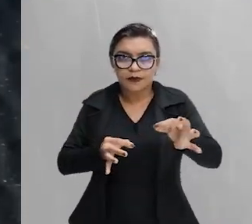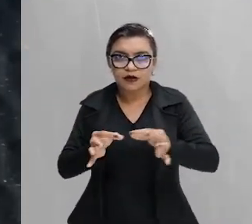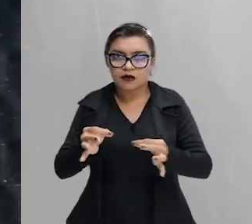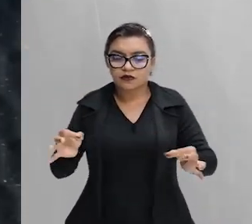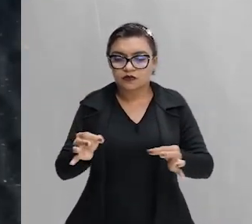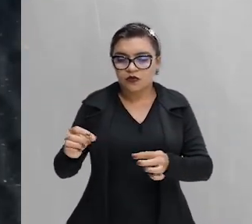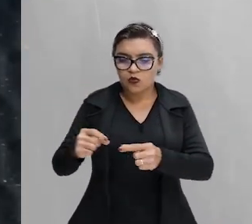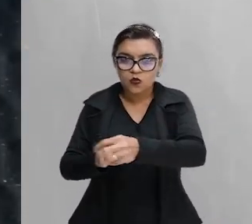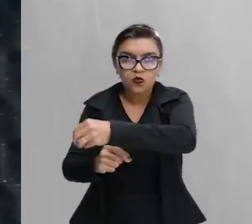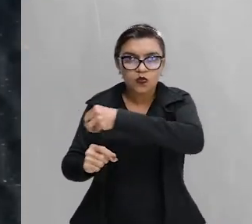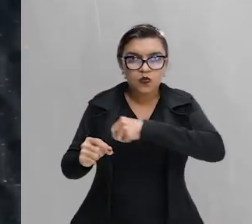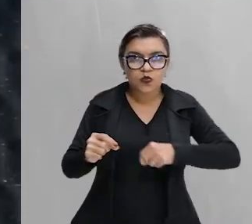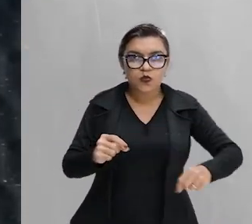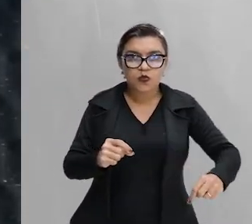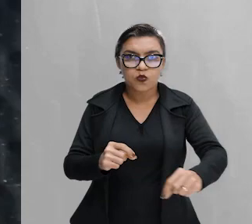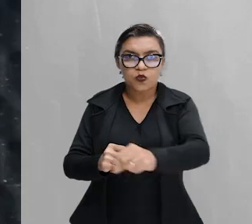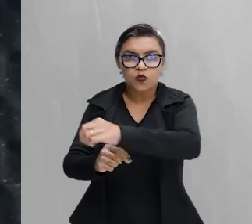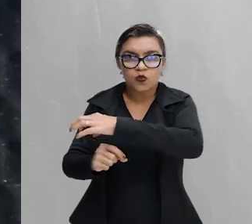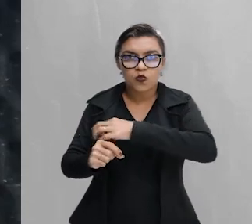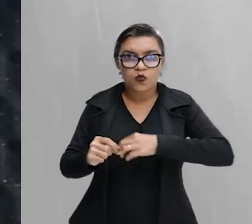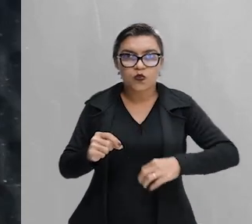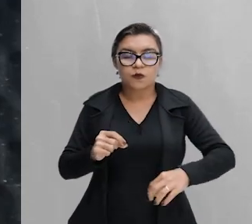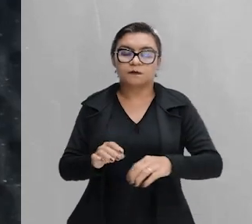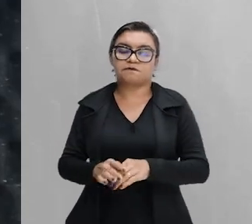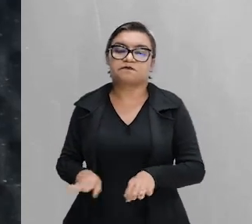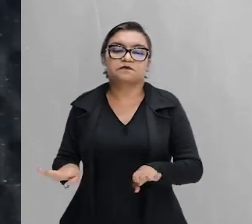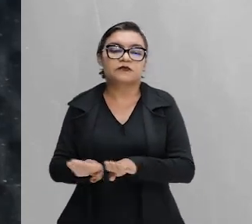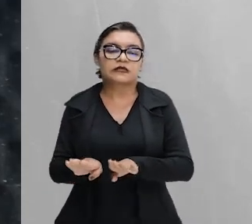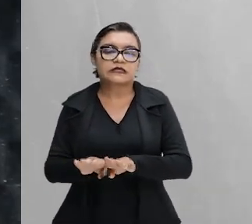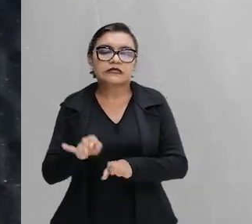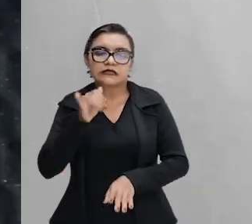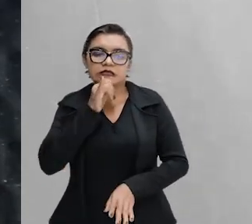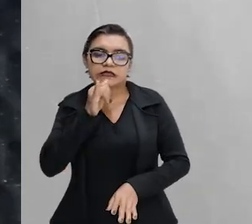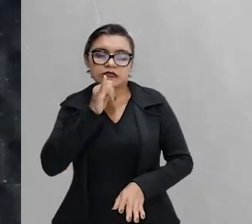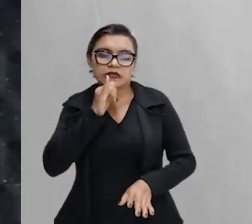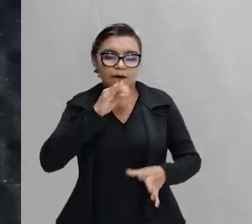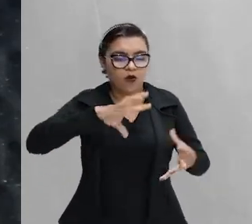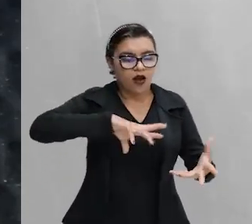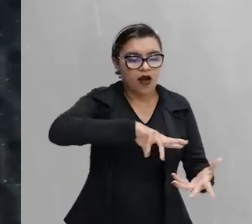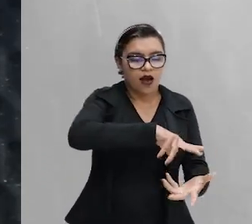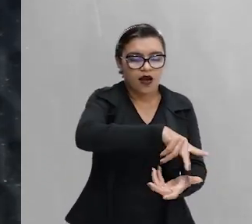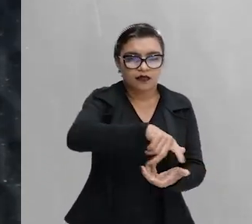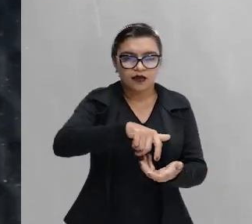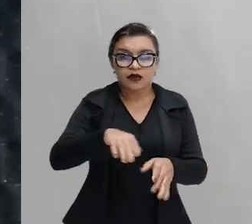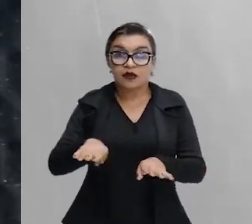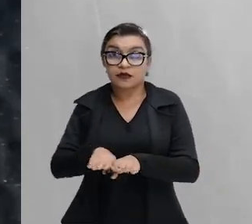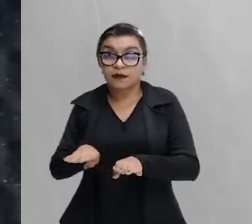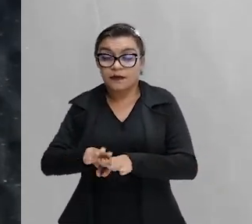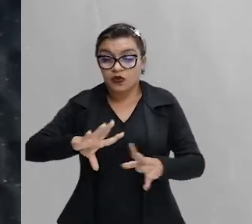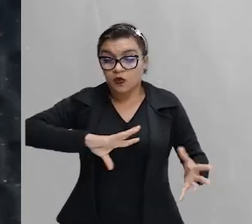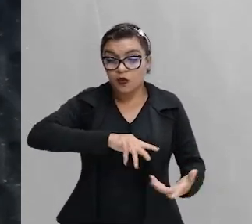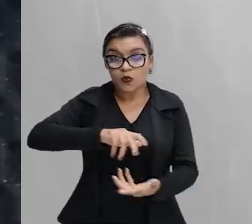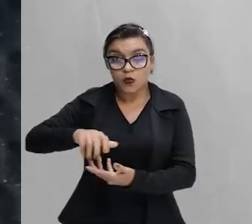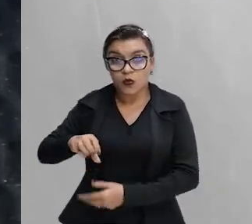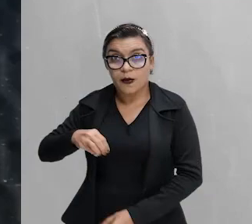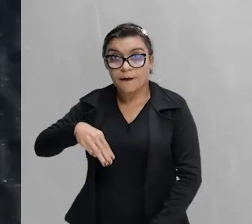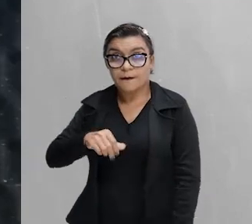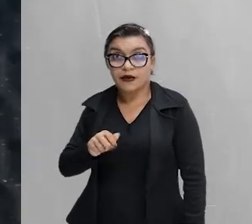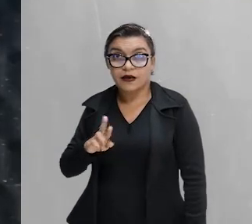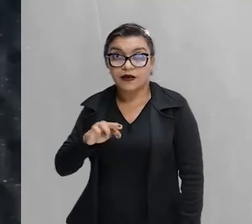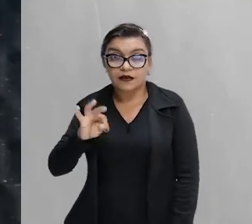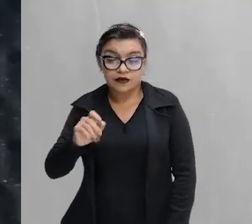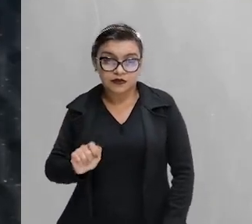Então, por exemplo, tem aqui a Terra e Marte, ok? O movimento da Terra